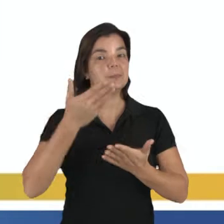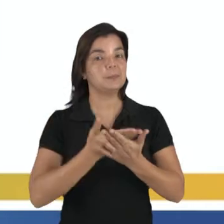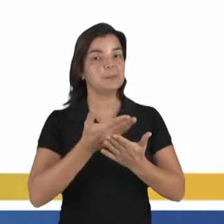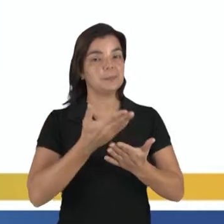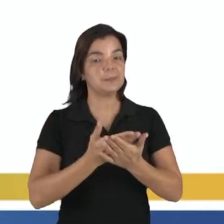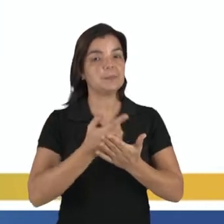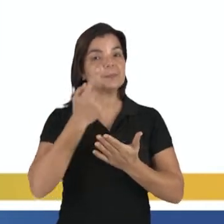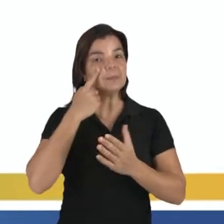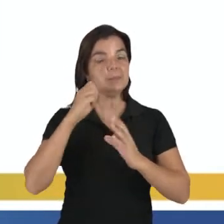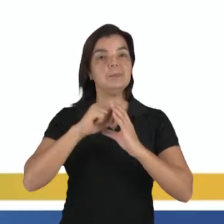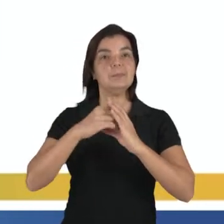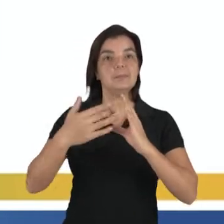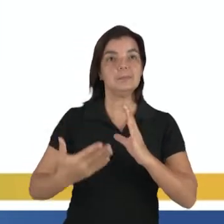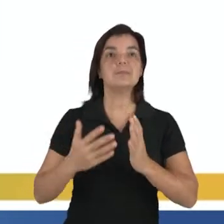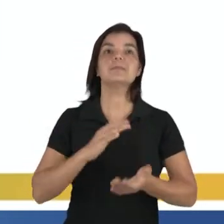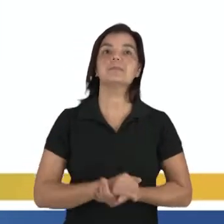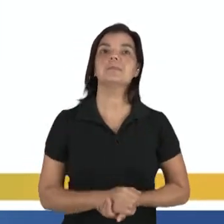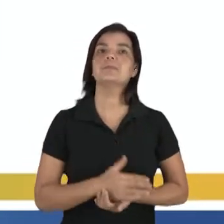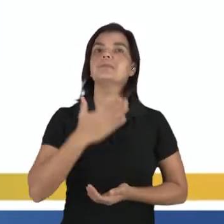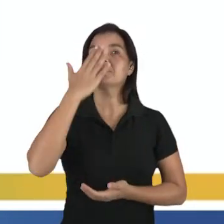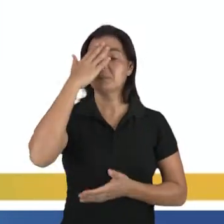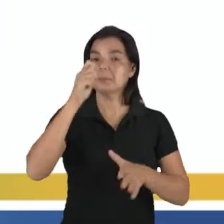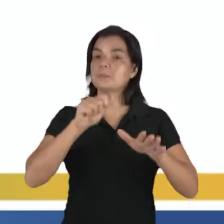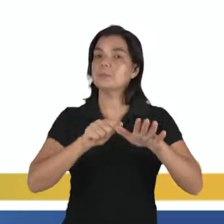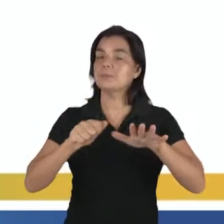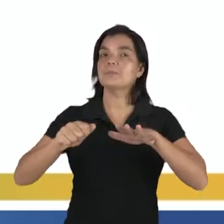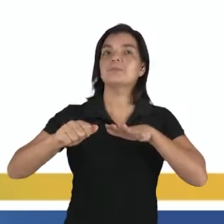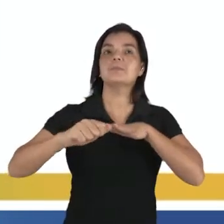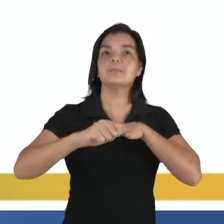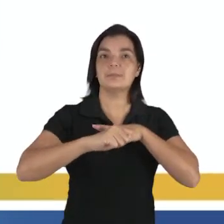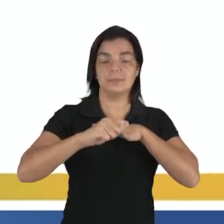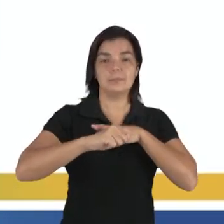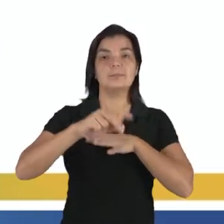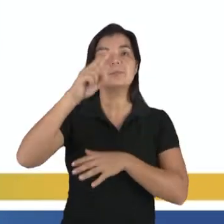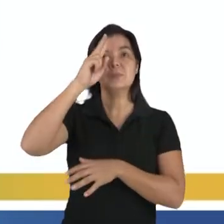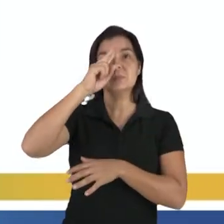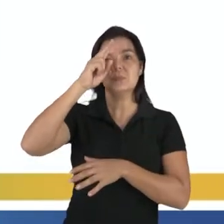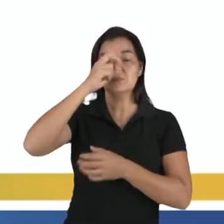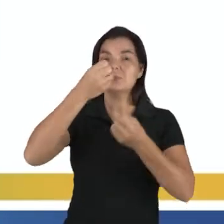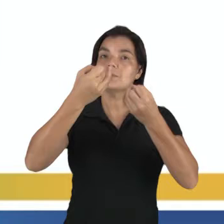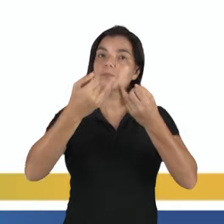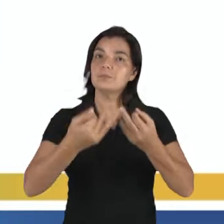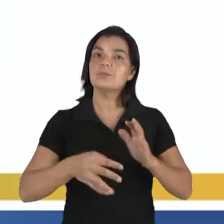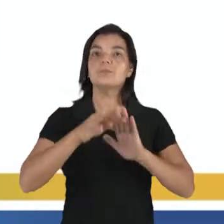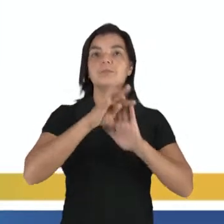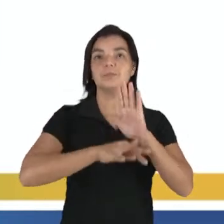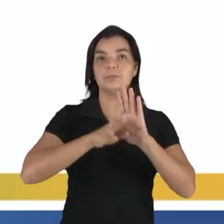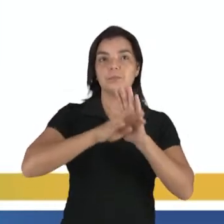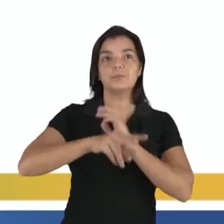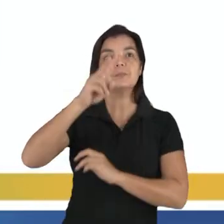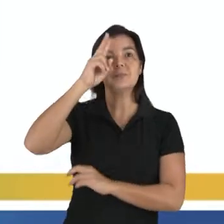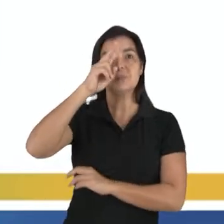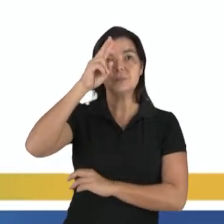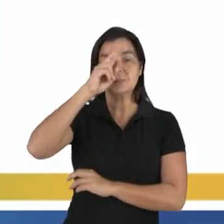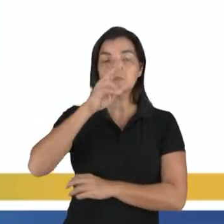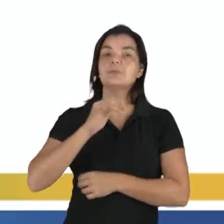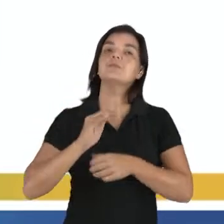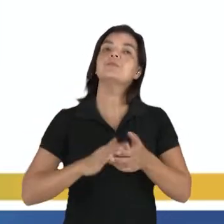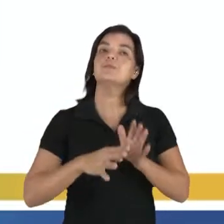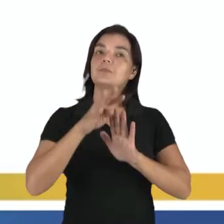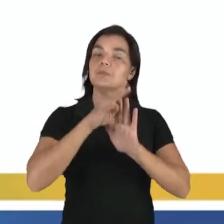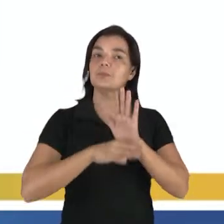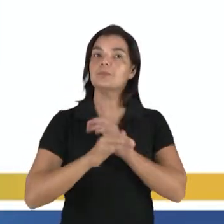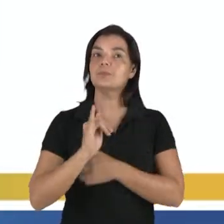gente vai ver mais características. Sabemos que o enredo é a história contada no texto. As histórias de um texto